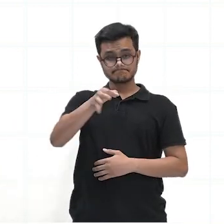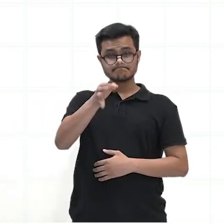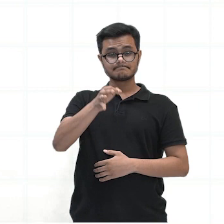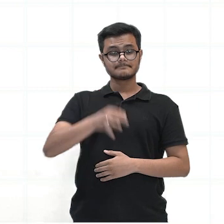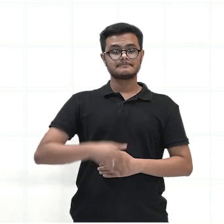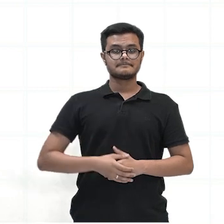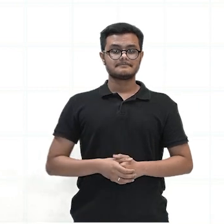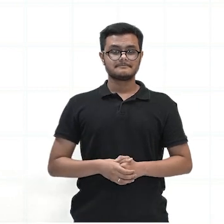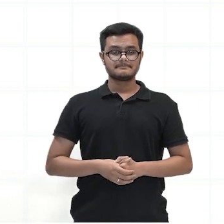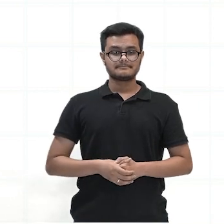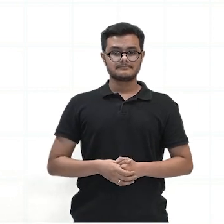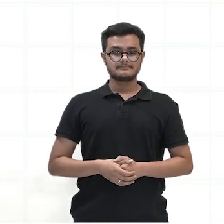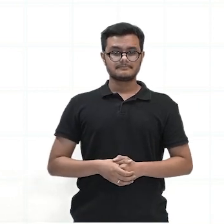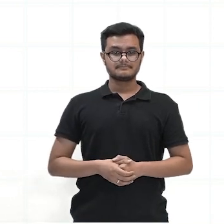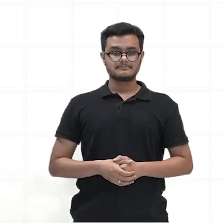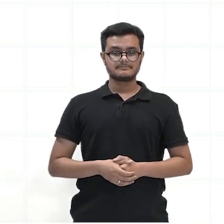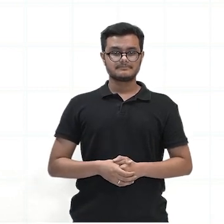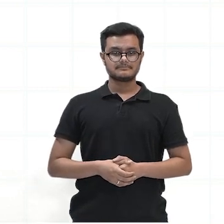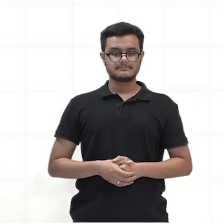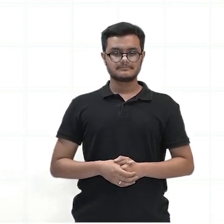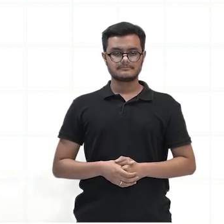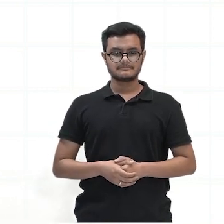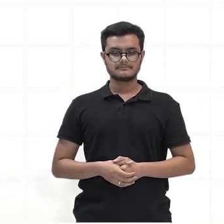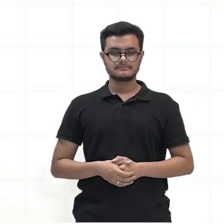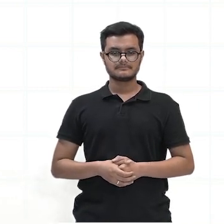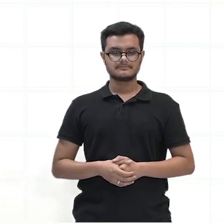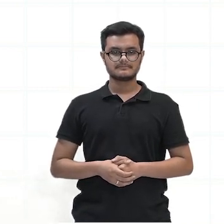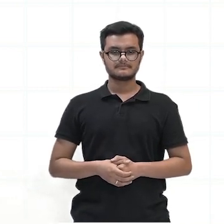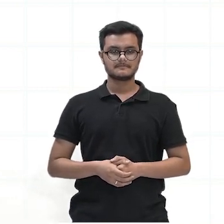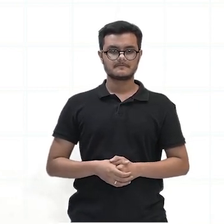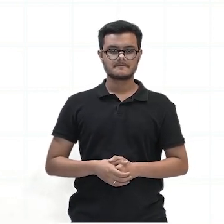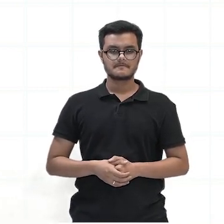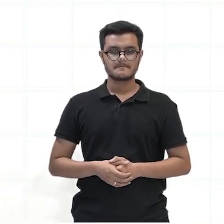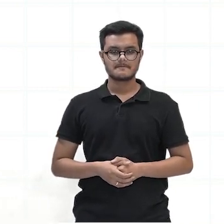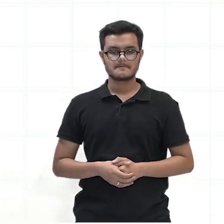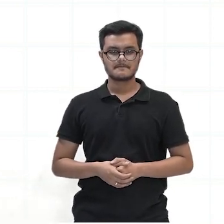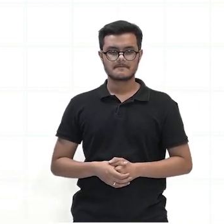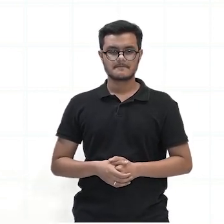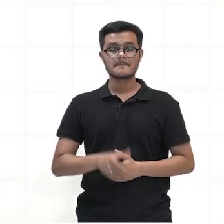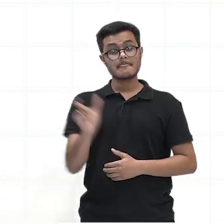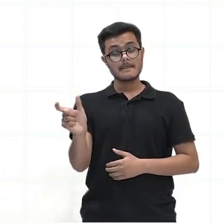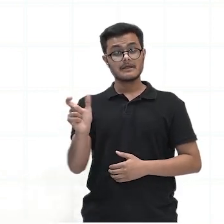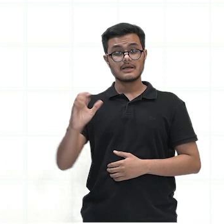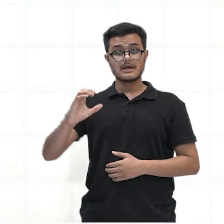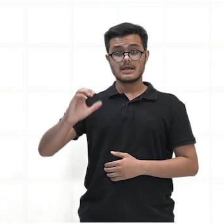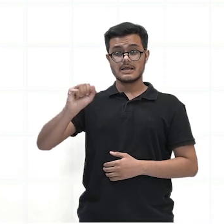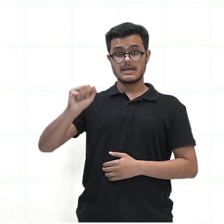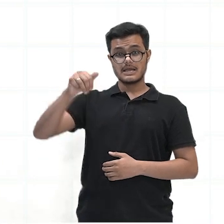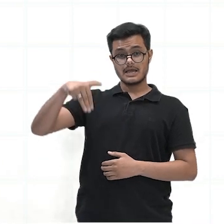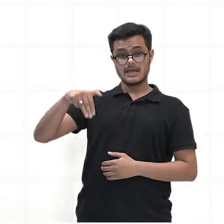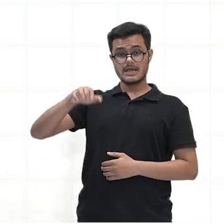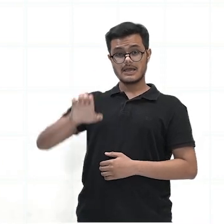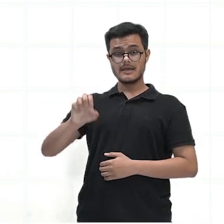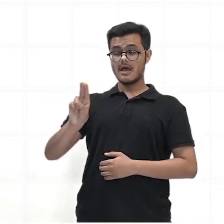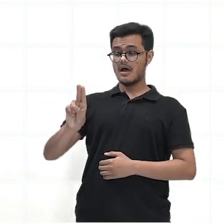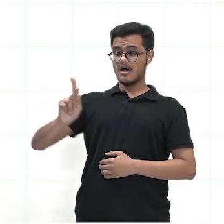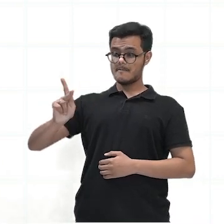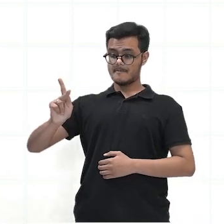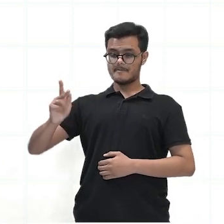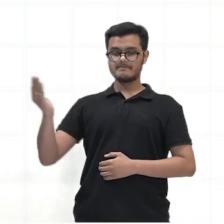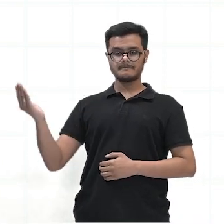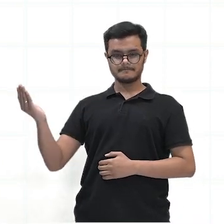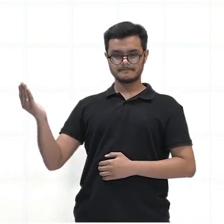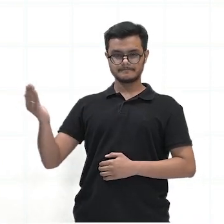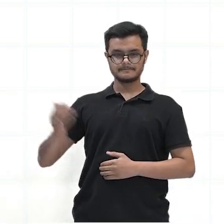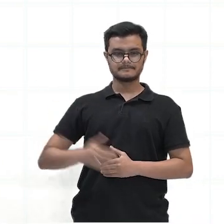imagens. Então, vou só anotar minha palavra aqui, né? Came up. Essa aqui eu preciso anotar. Ele